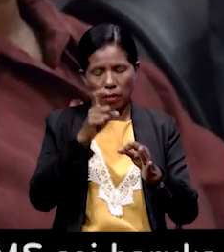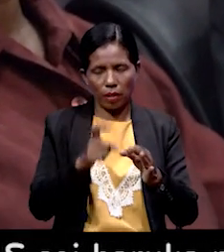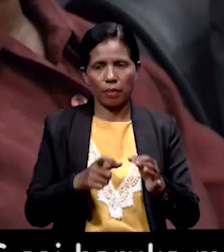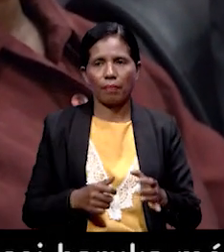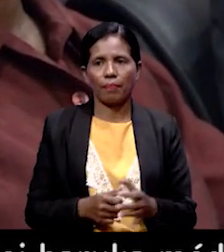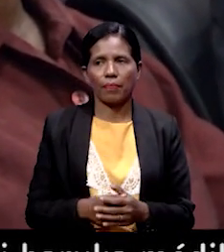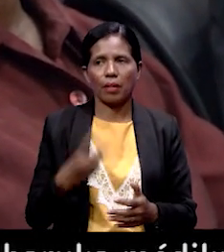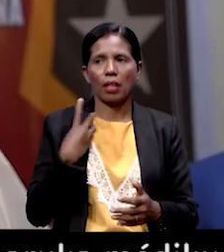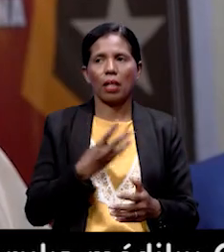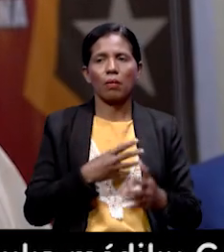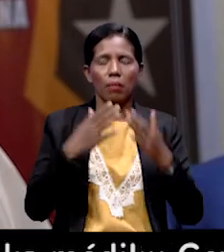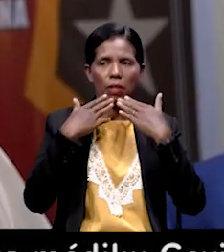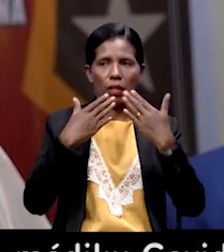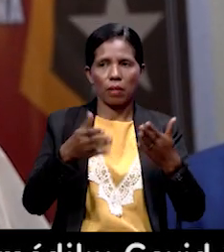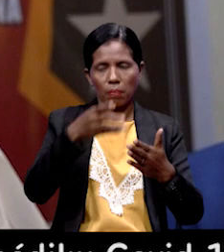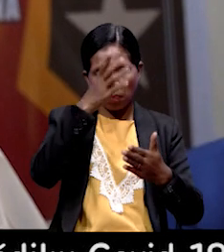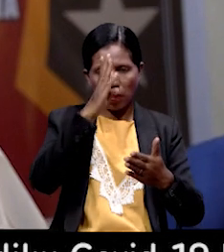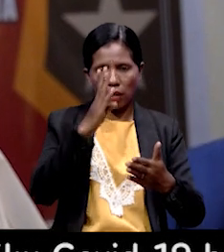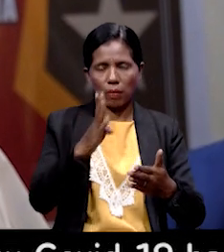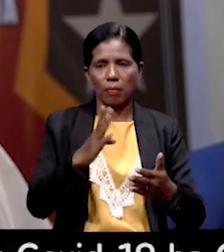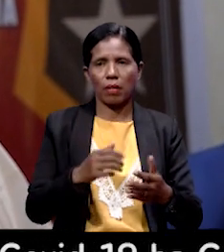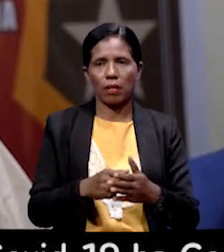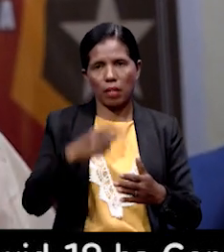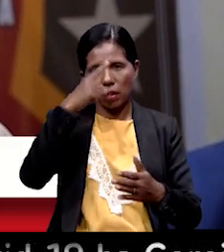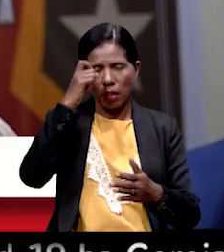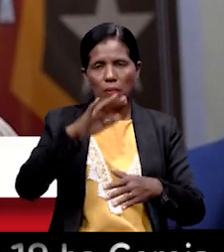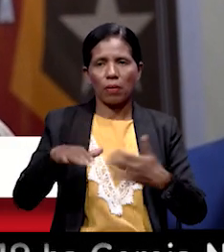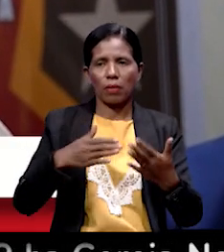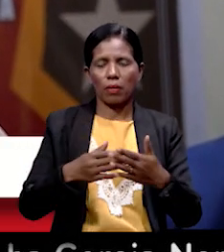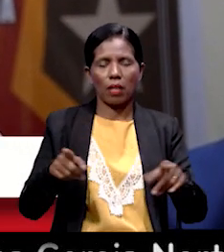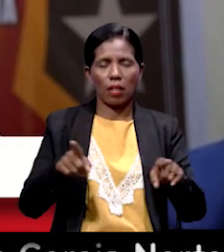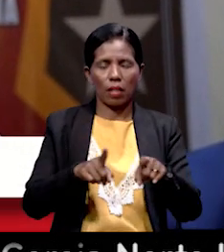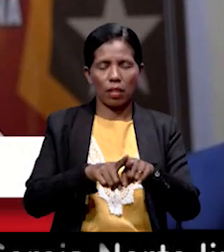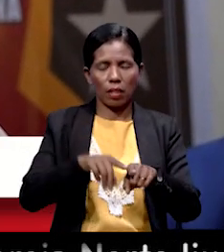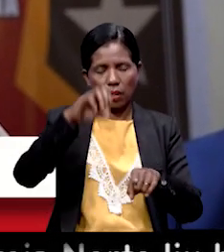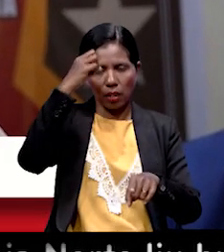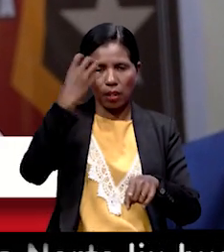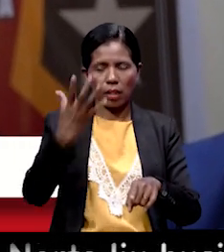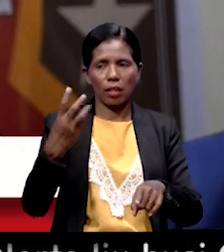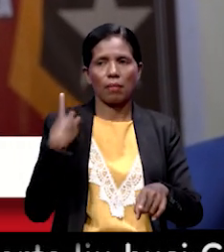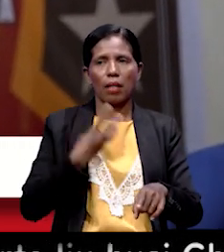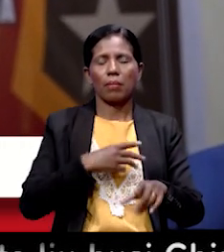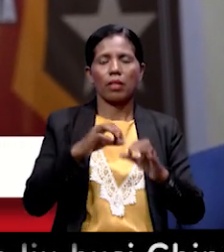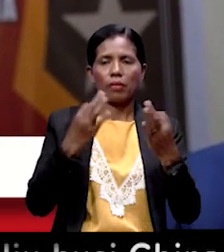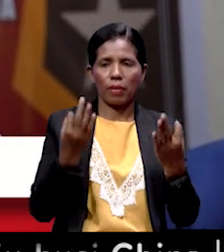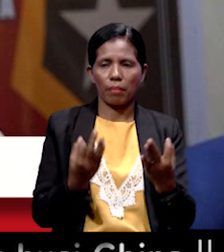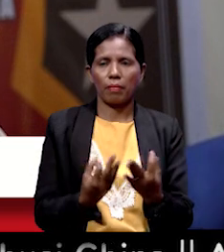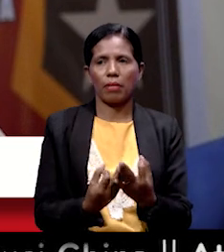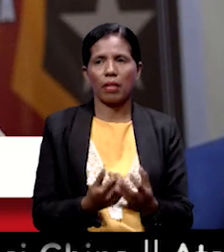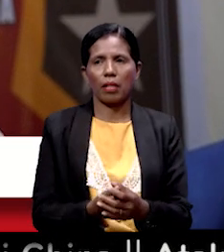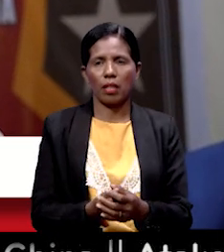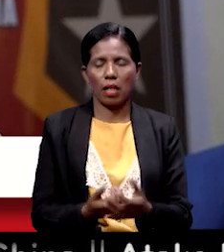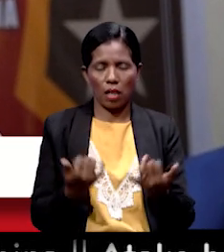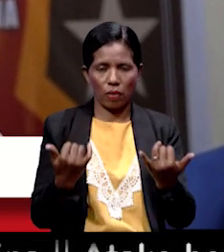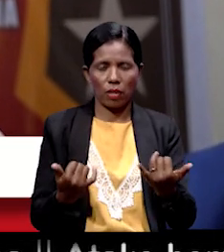Ami agradece pamromak tamba bocerne Hotu hanesan grasa ida ba amnia familia e ohin haraitan grasa